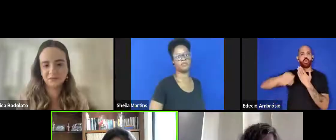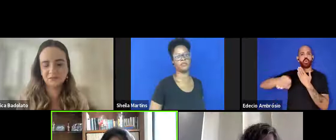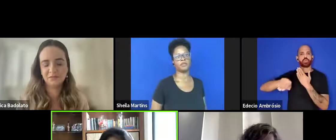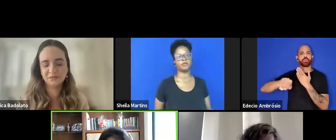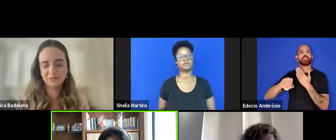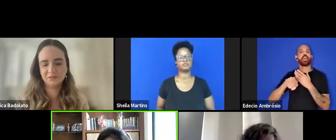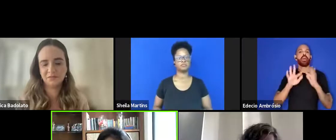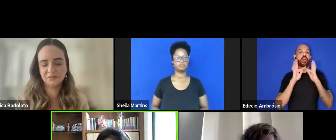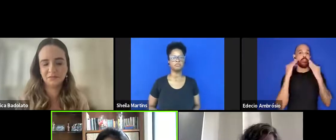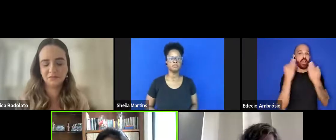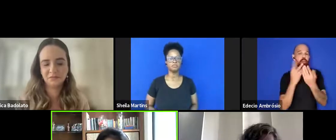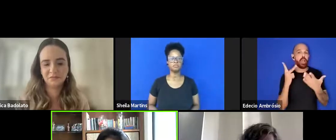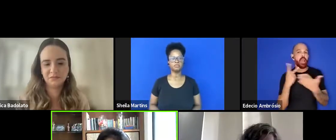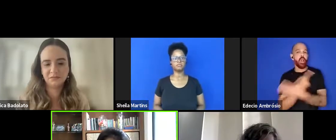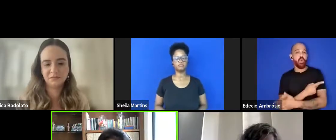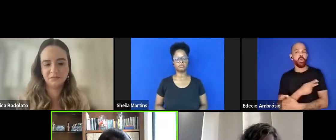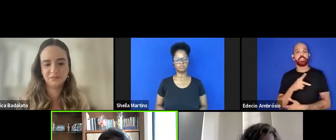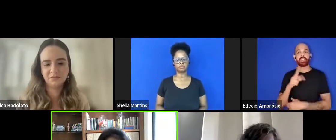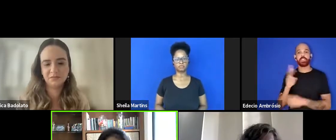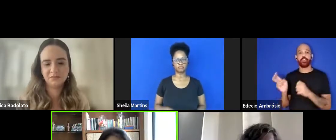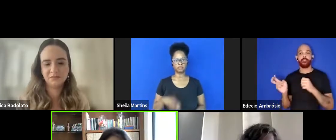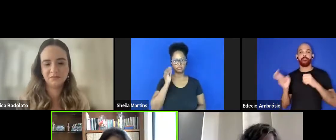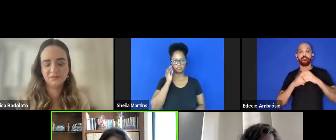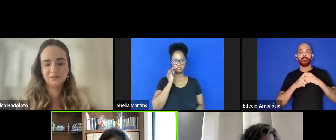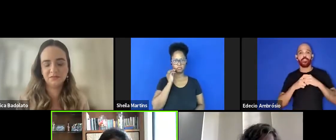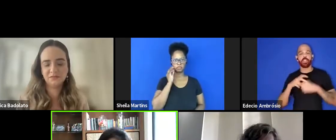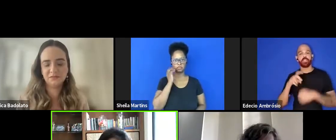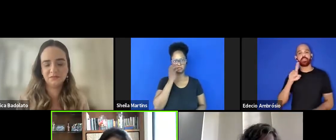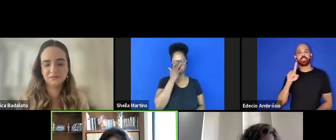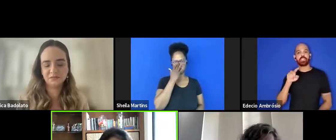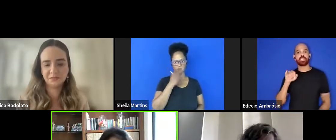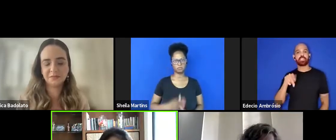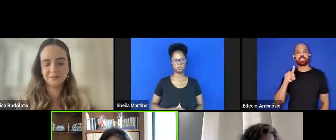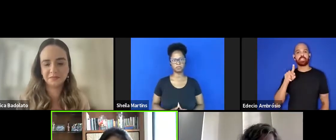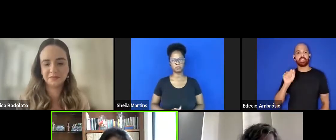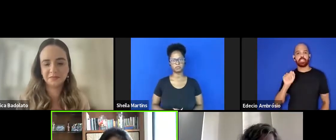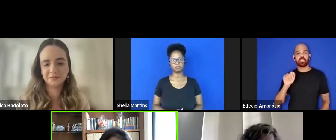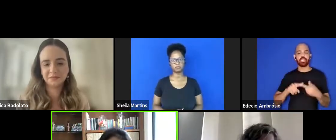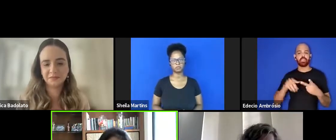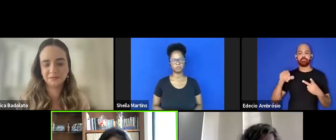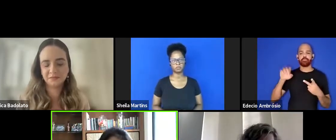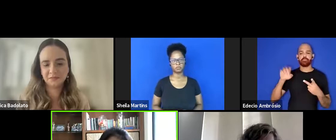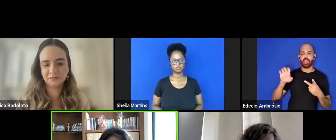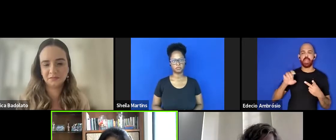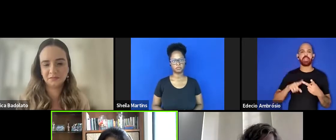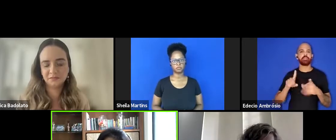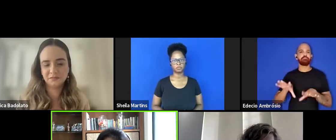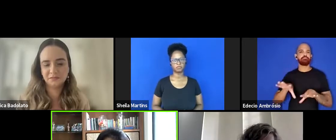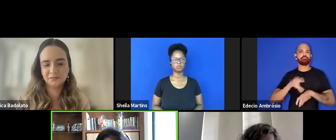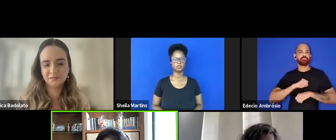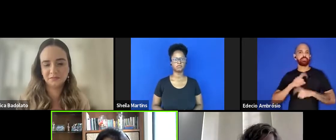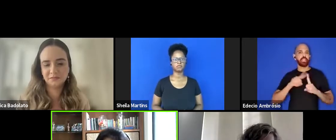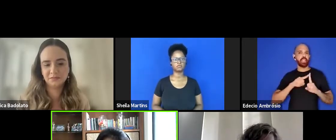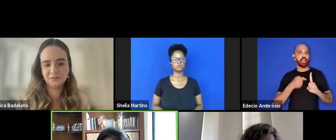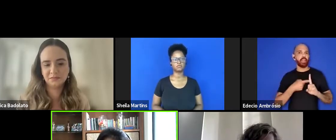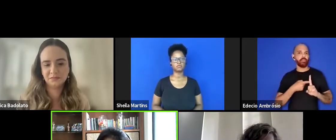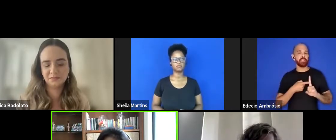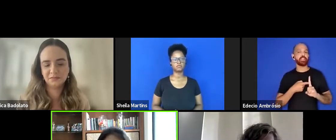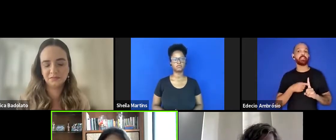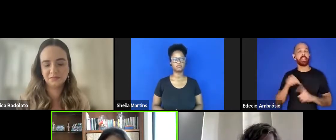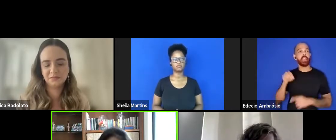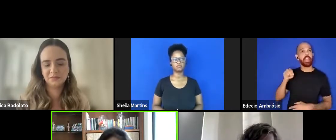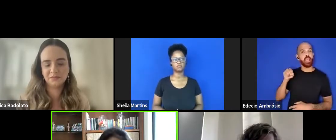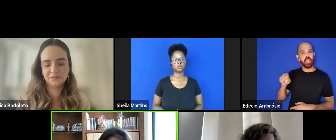Zika, né, pelo vírus Zika, mães, né, e crianças que foram infectadas durante a gravidez.